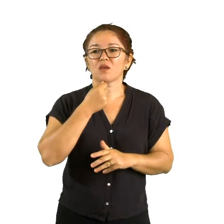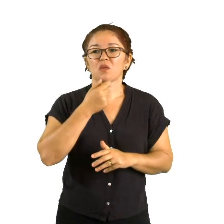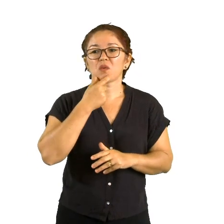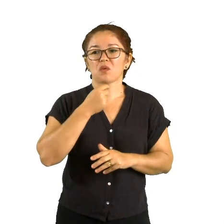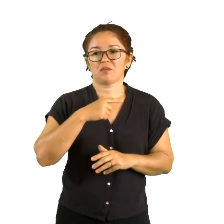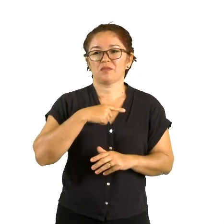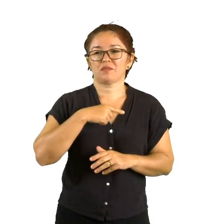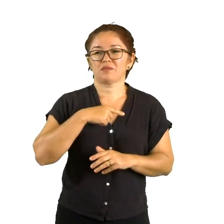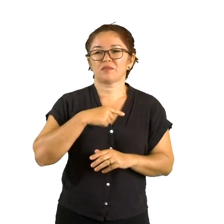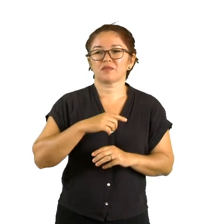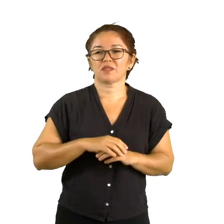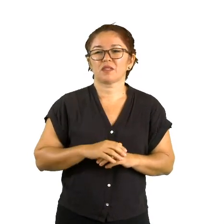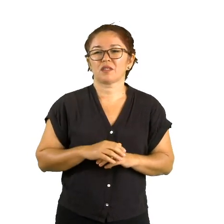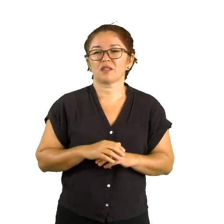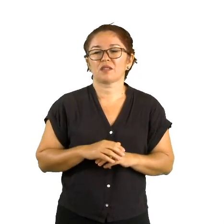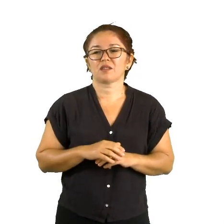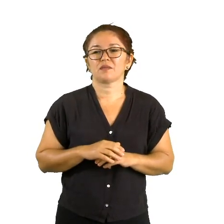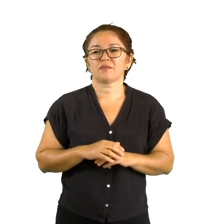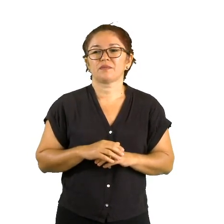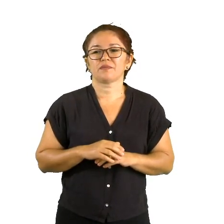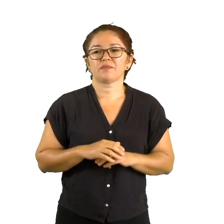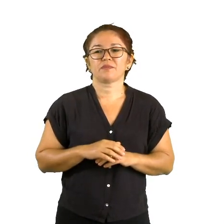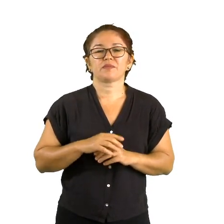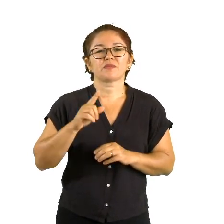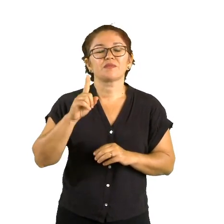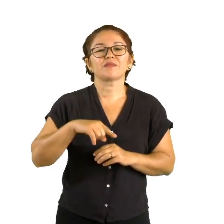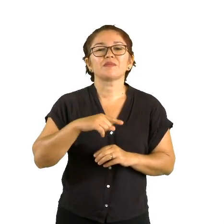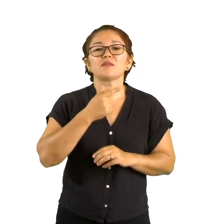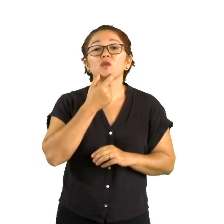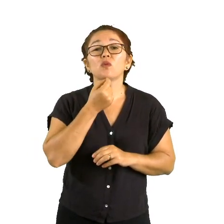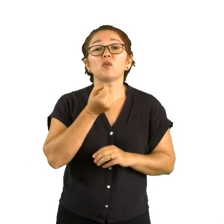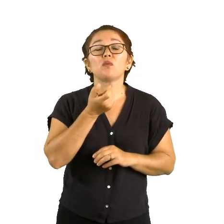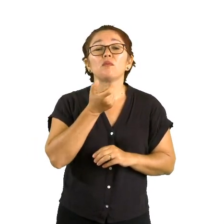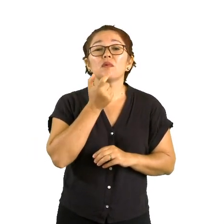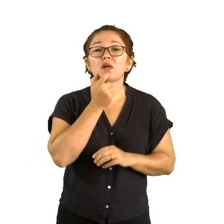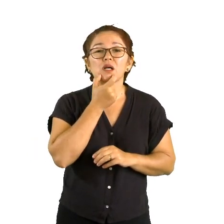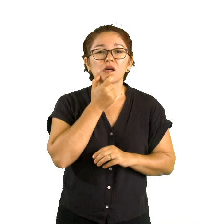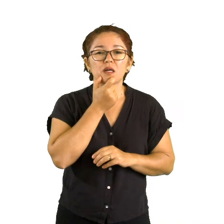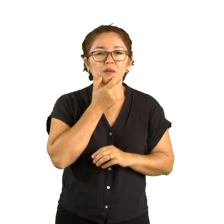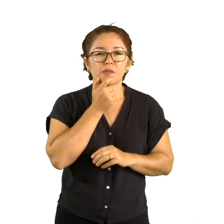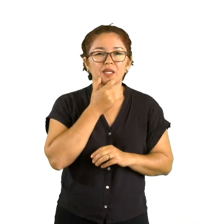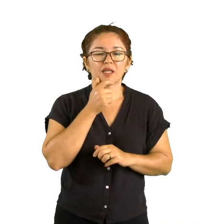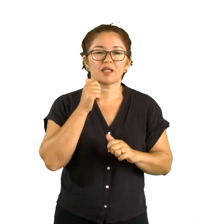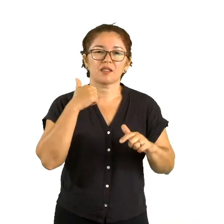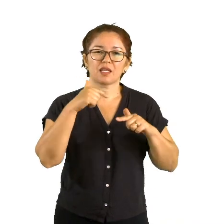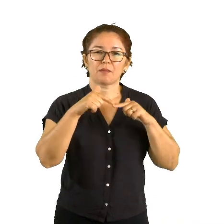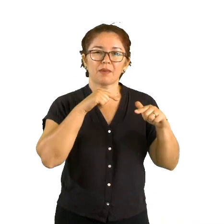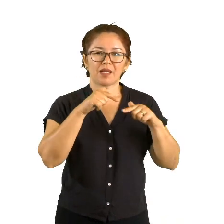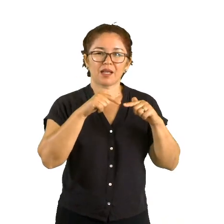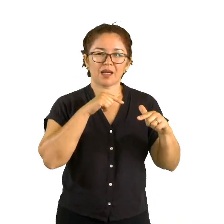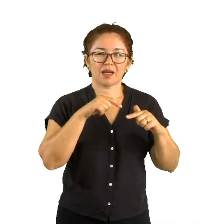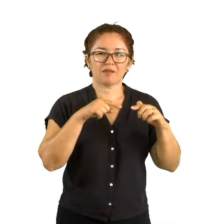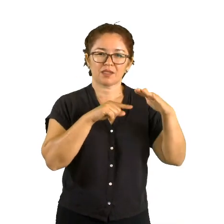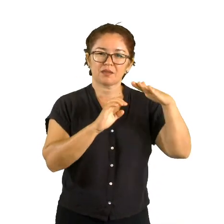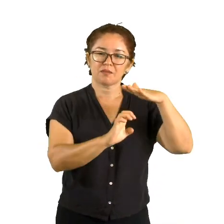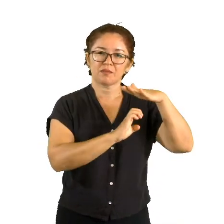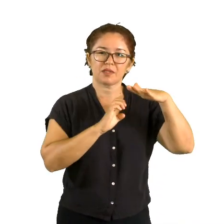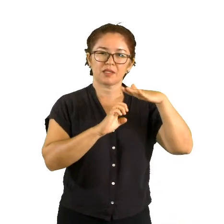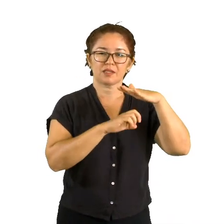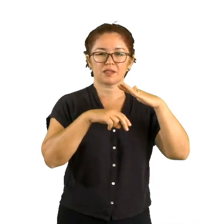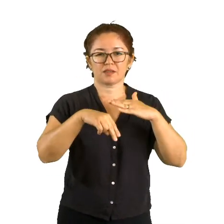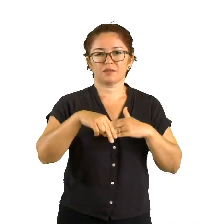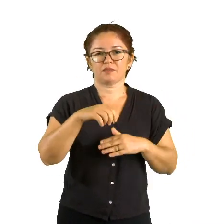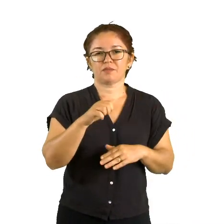Um americano, né, da Agência Espacial Americana, a NASA, né, que levou essa tripulação até